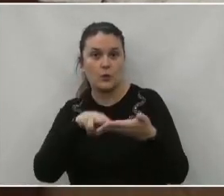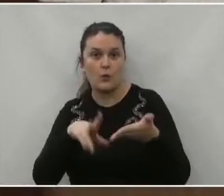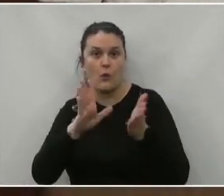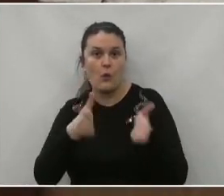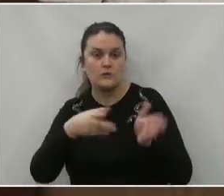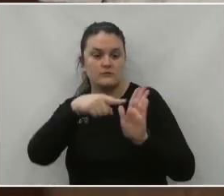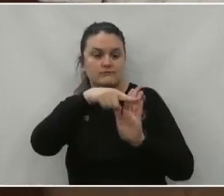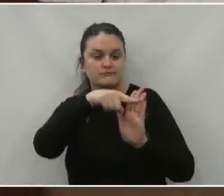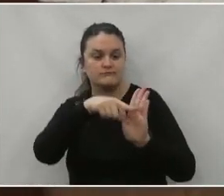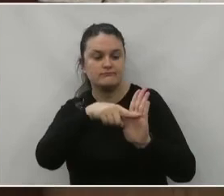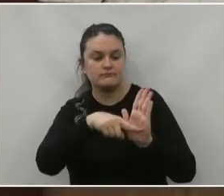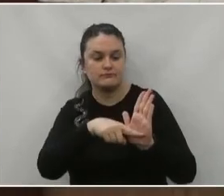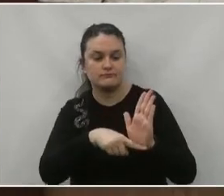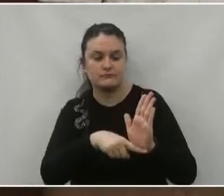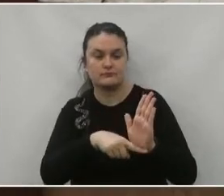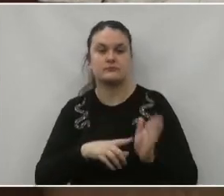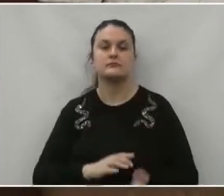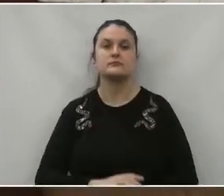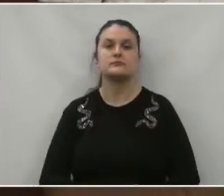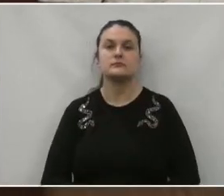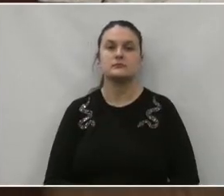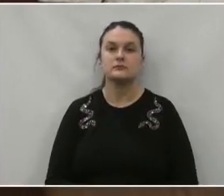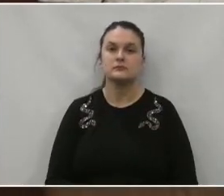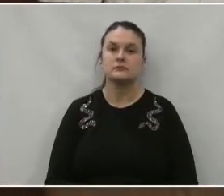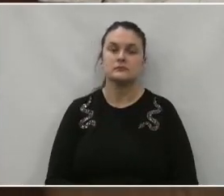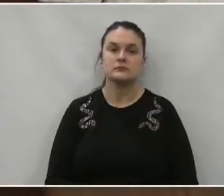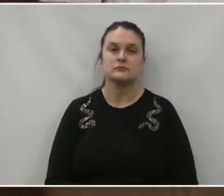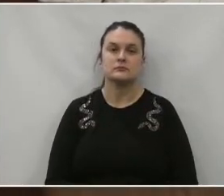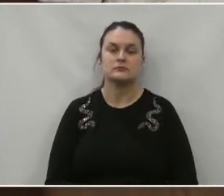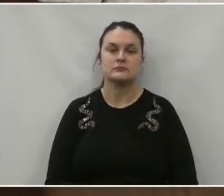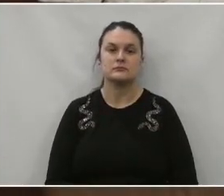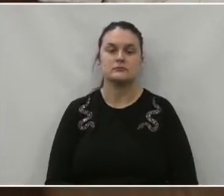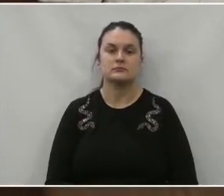matéria constante no expediente do dia.